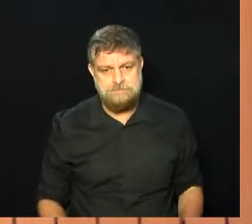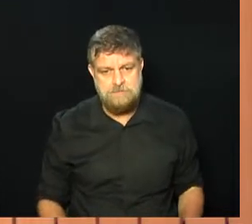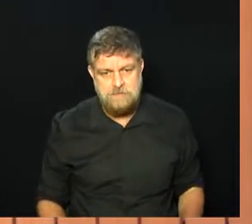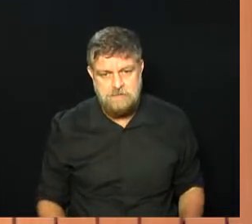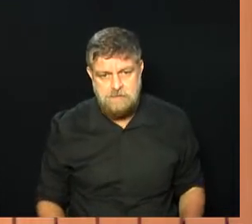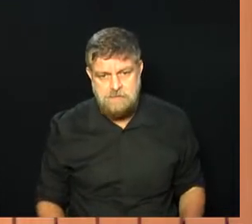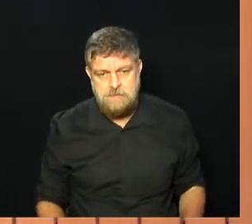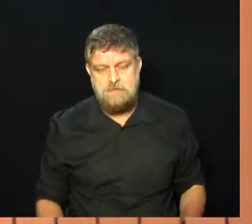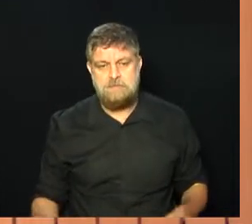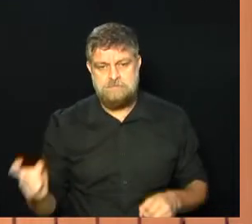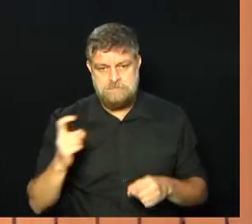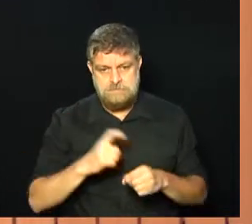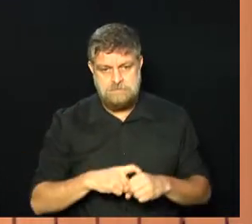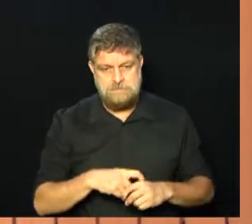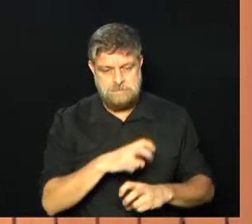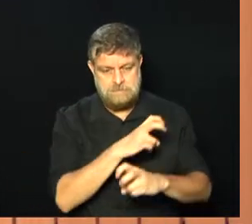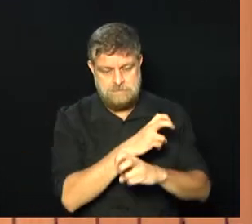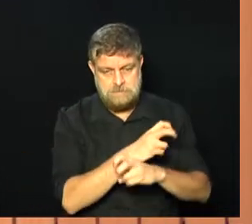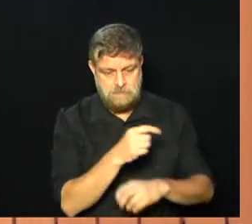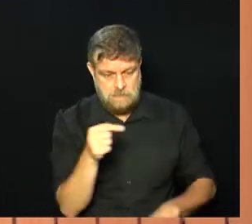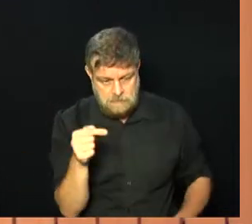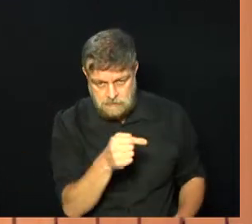voltei para a rádio de novo com o Dr. André,